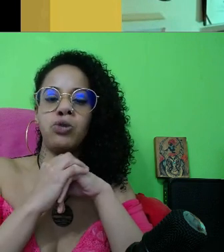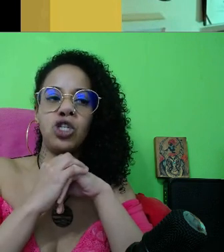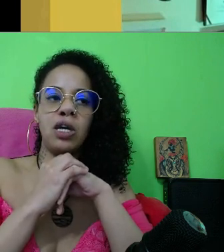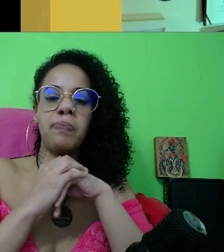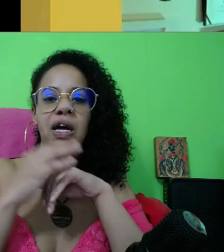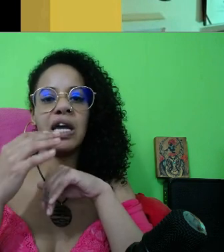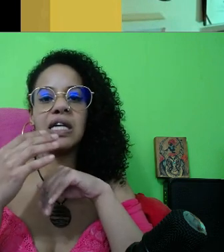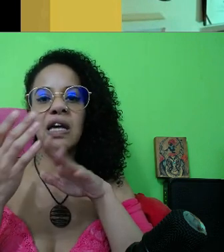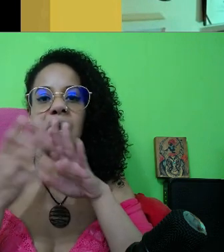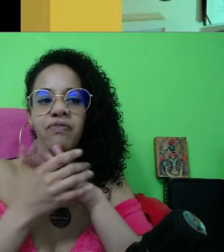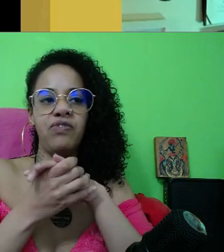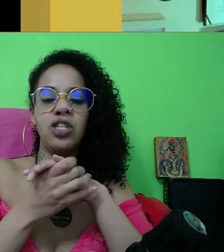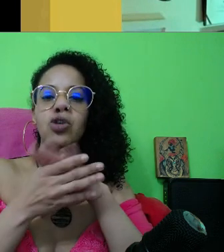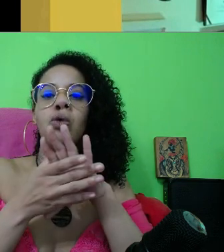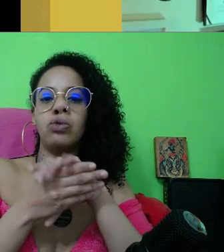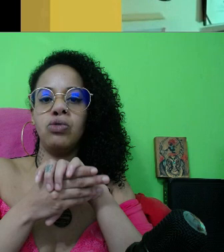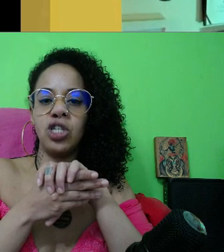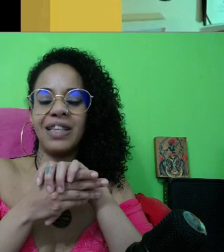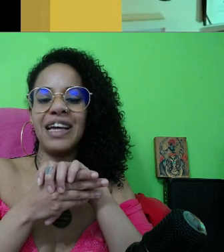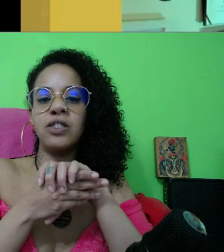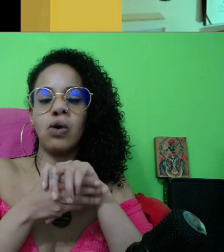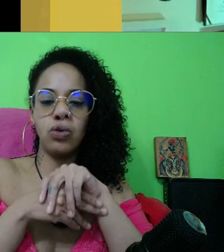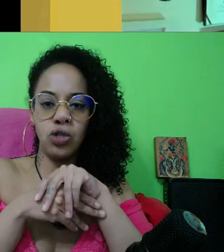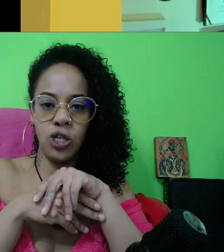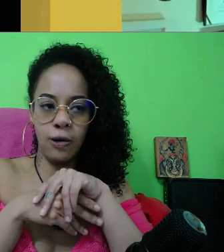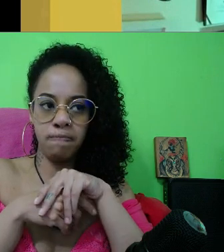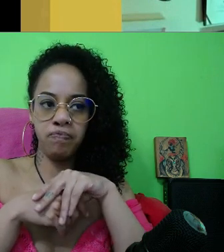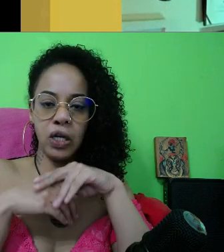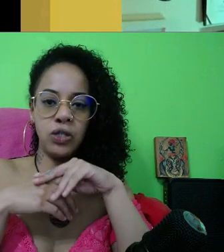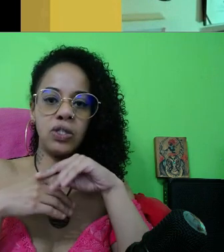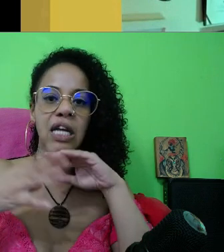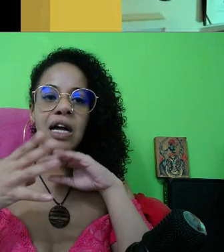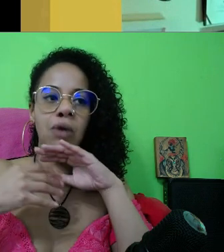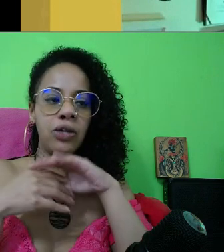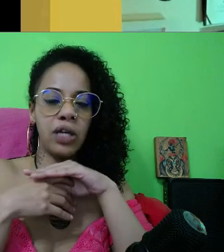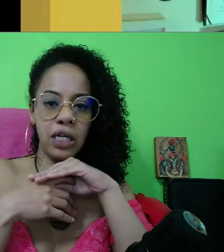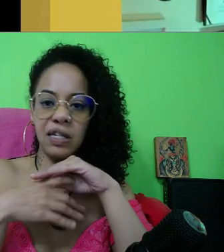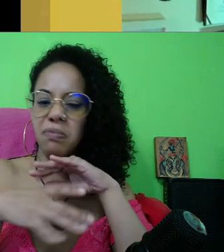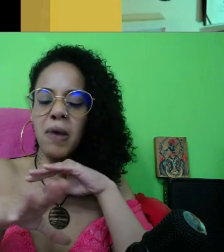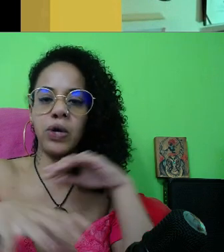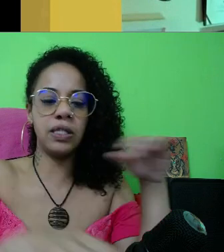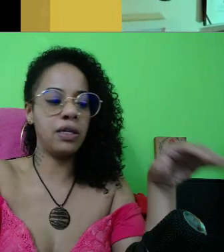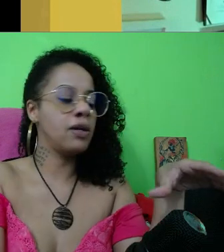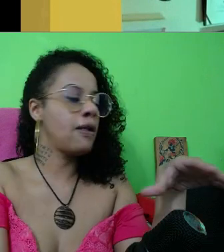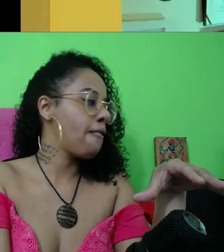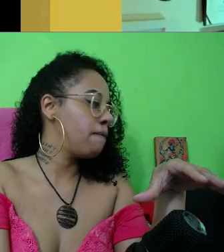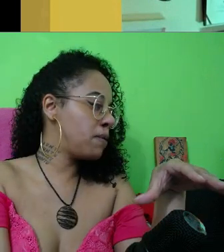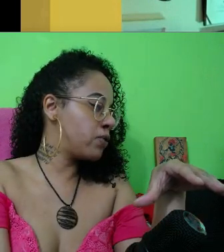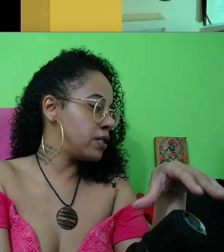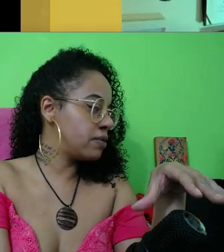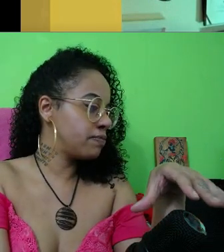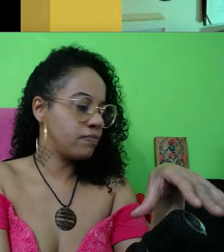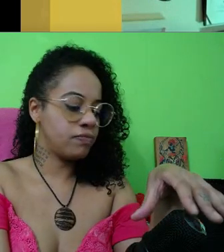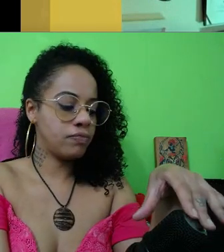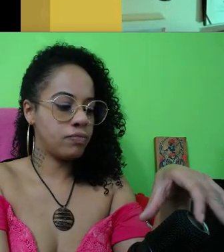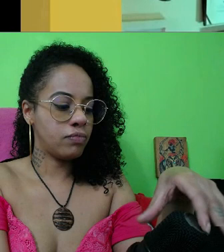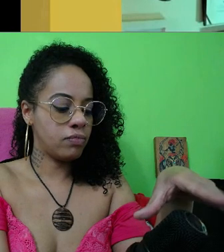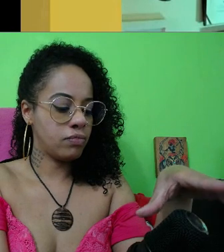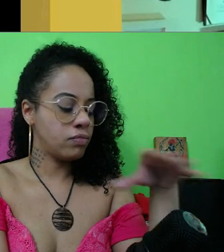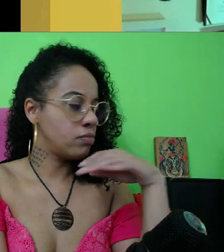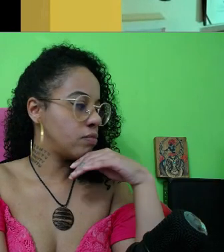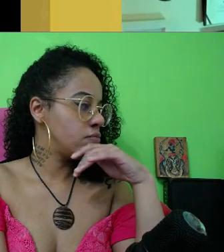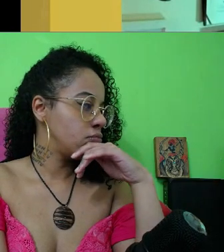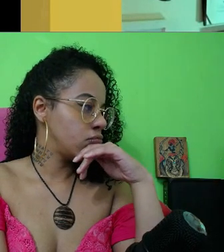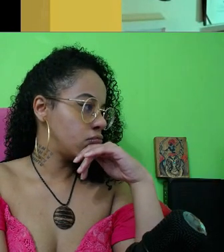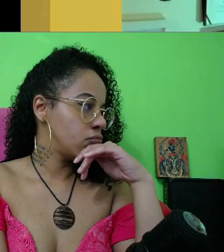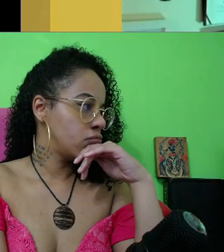12 horas por dia para ganhar sei lá 20 conto no dia 10 conto no dia e sustenta quatro crianças mesma coisa mesma coisa